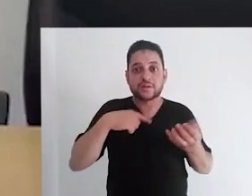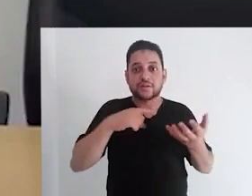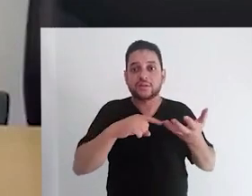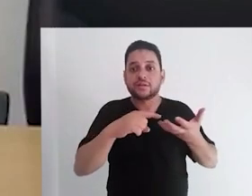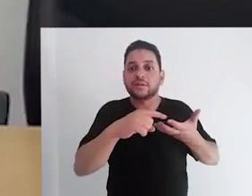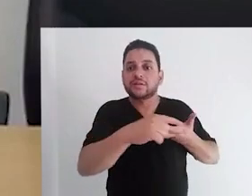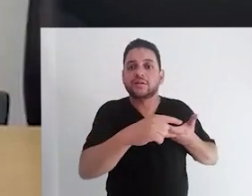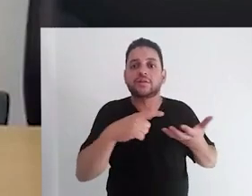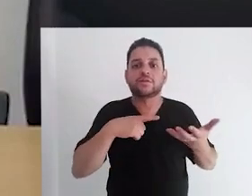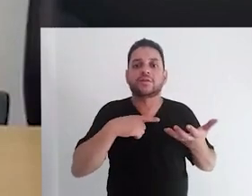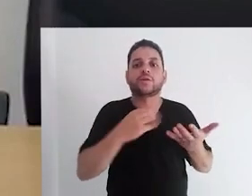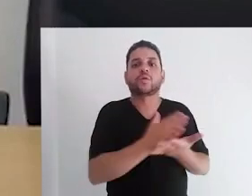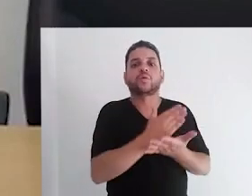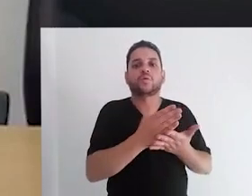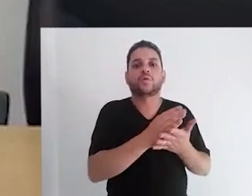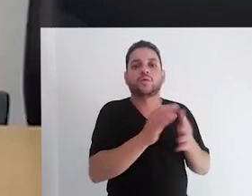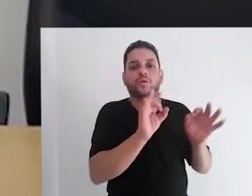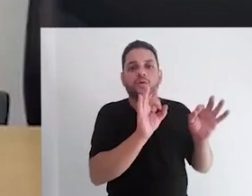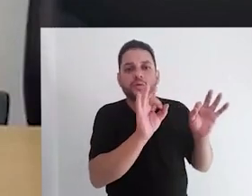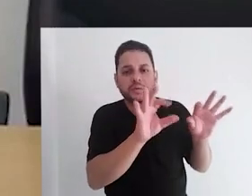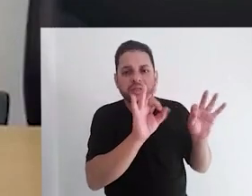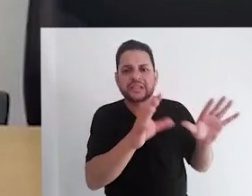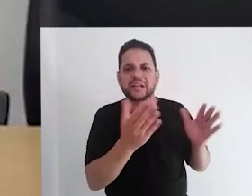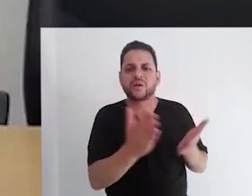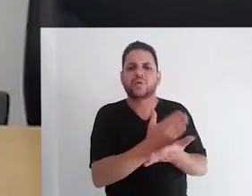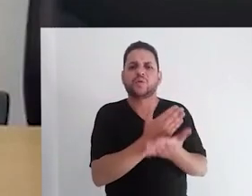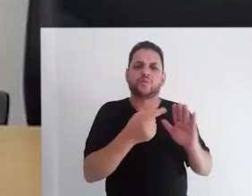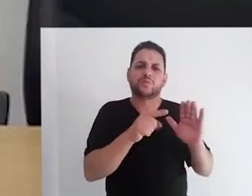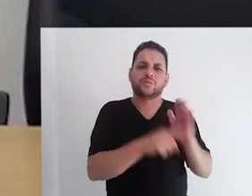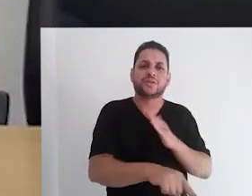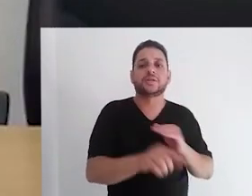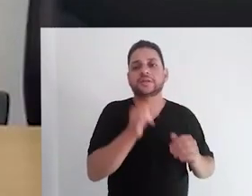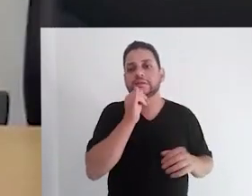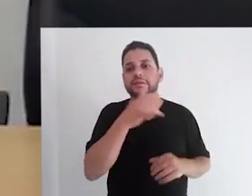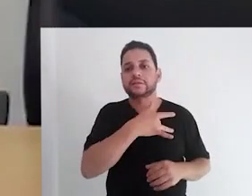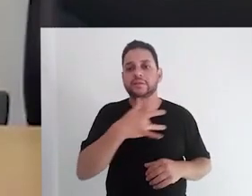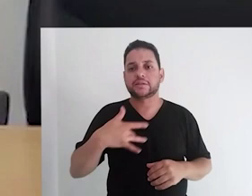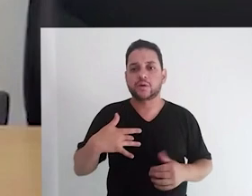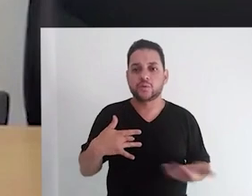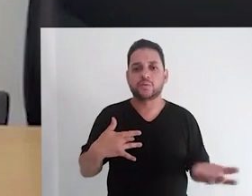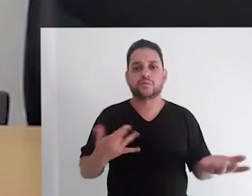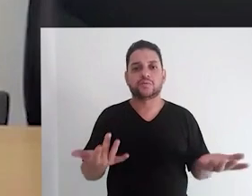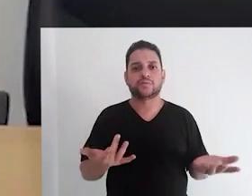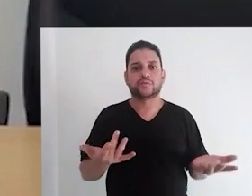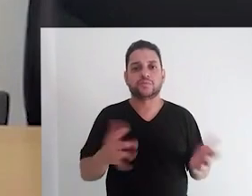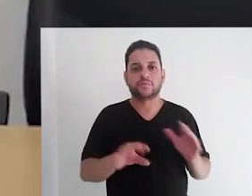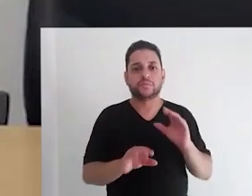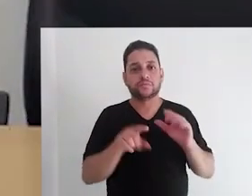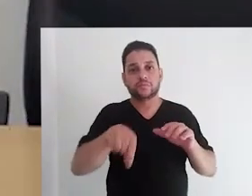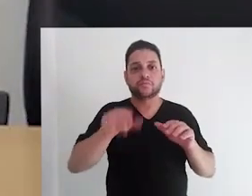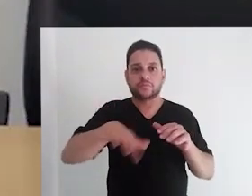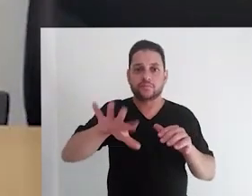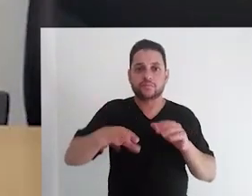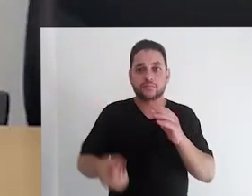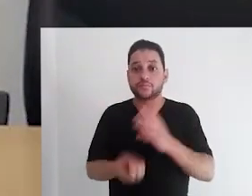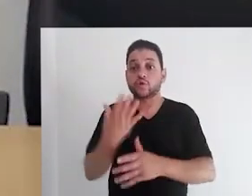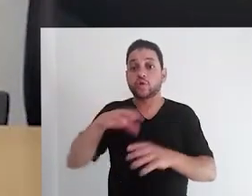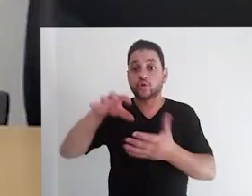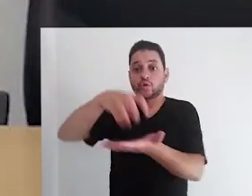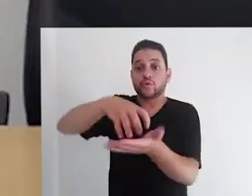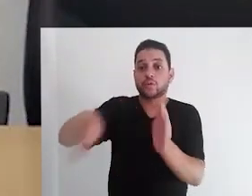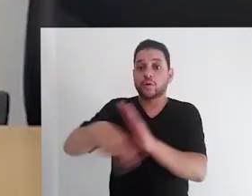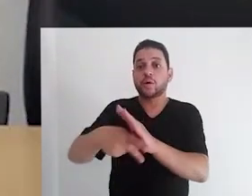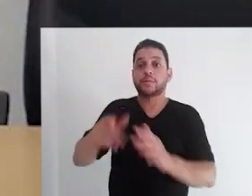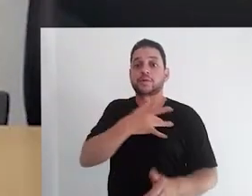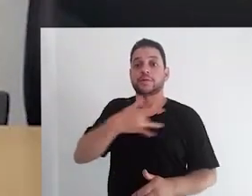questões especializadas em razão de complexidade, como, por exemplo, saúde. A segunda região criou núcleos especializados em saúde pública, até para tratar